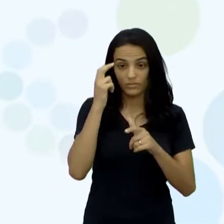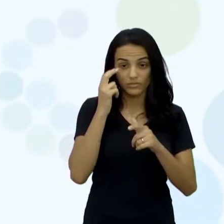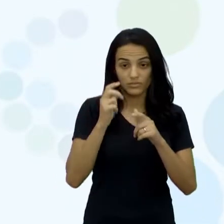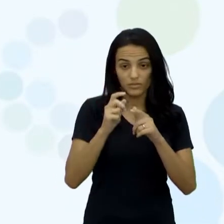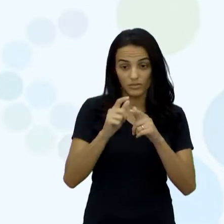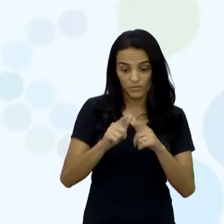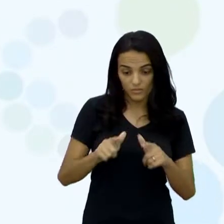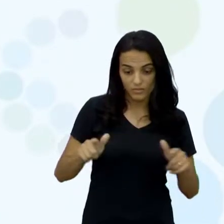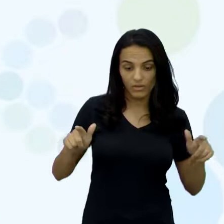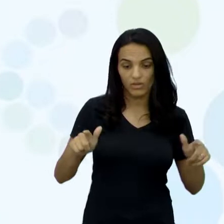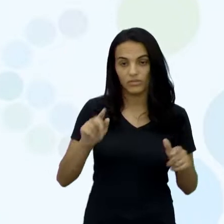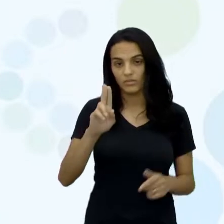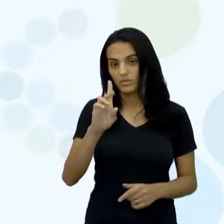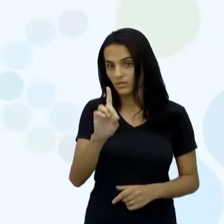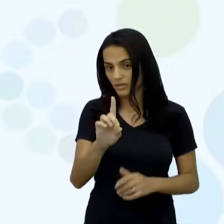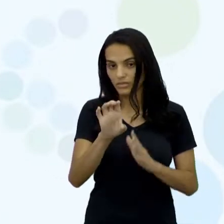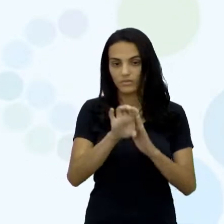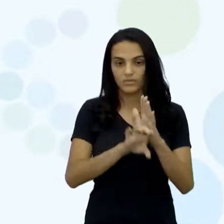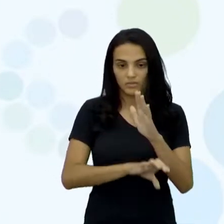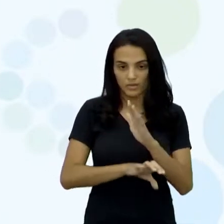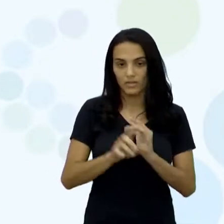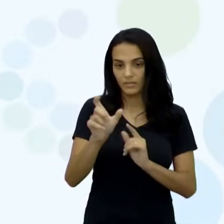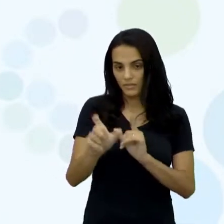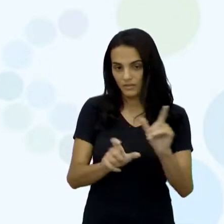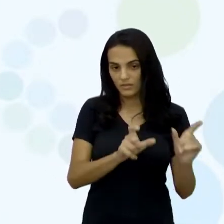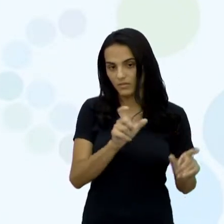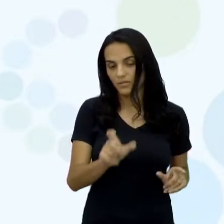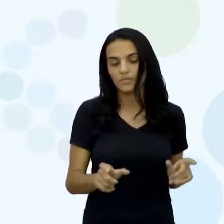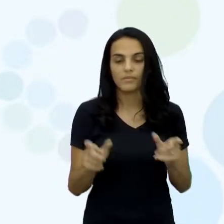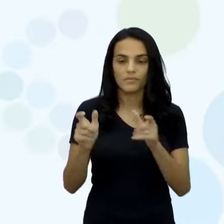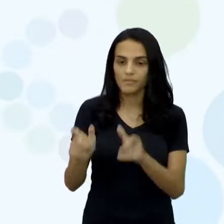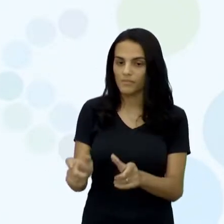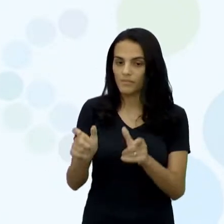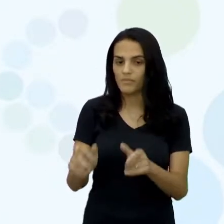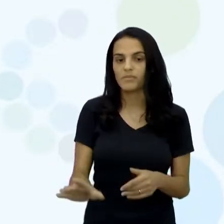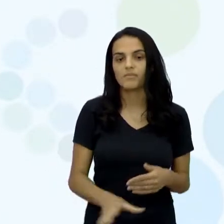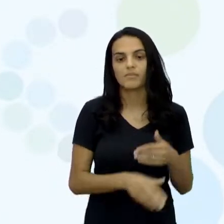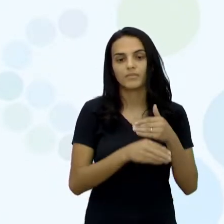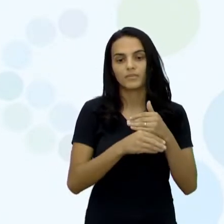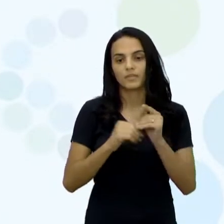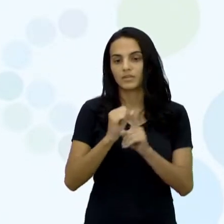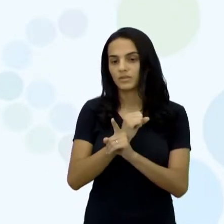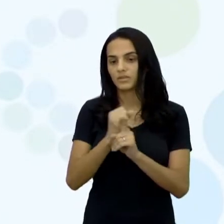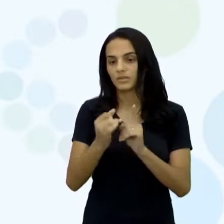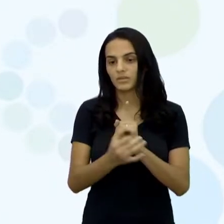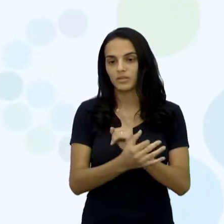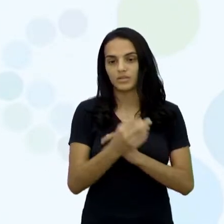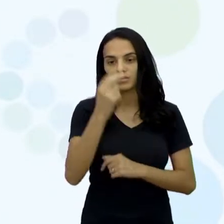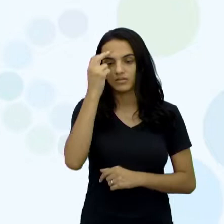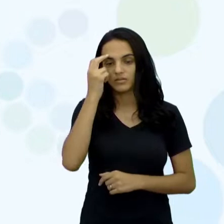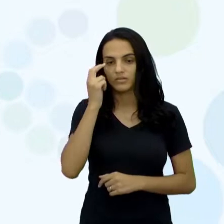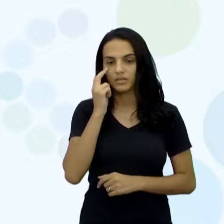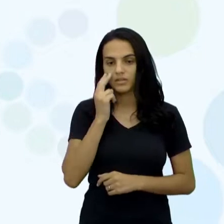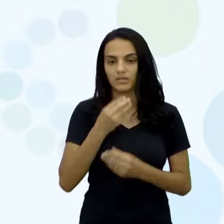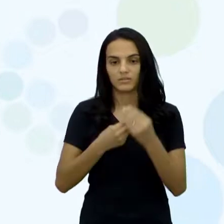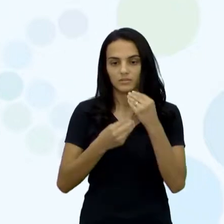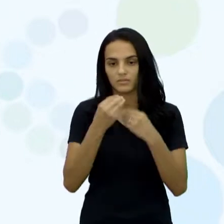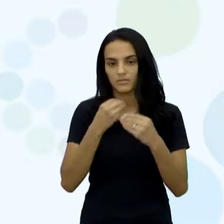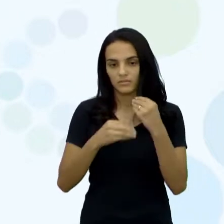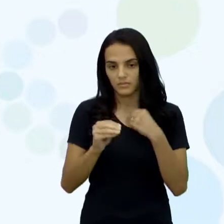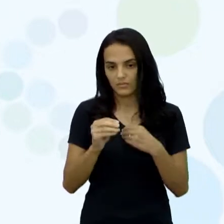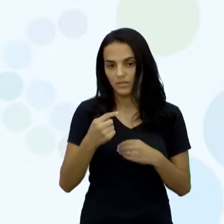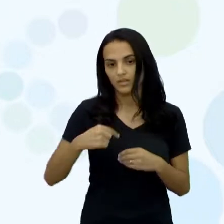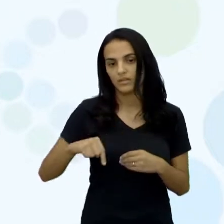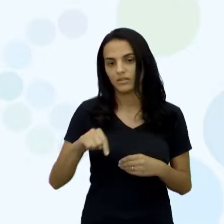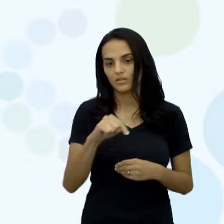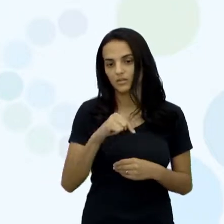a unidade curricular, o indivíduo e o ambiente, e o nosso componente são os aspectos socioculturais da alimentação. Então essa é a nossa